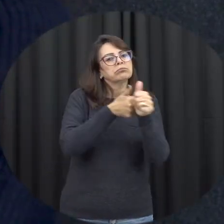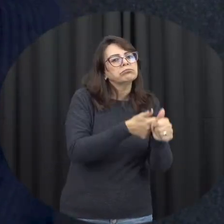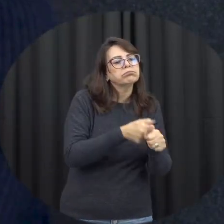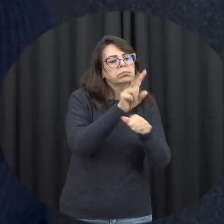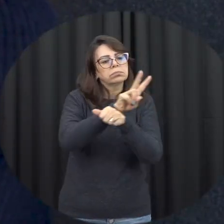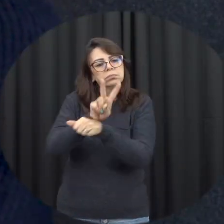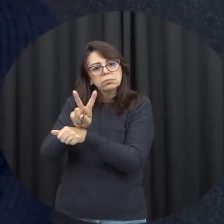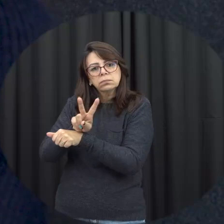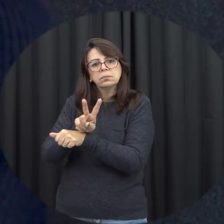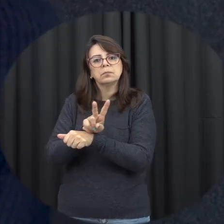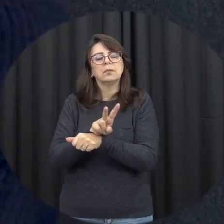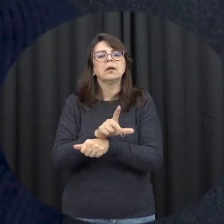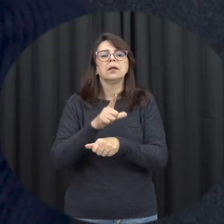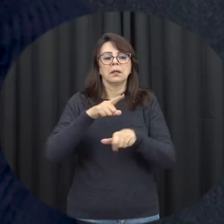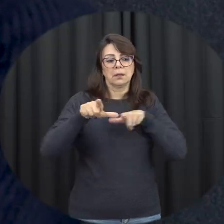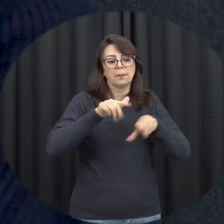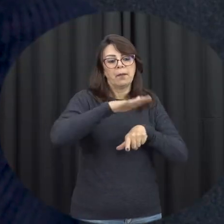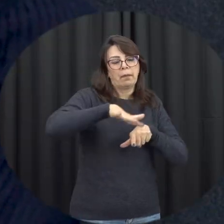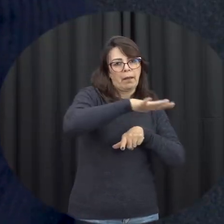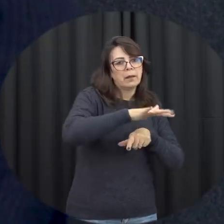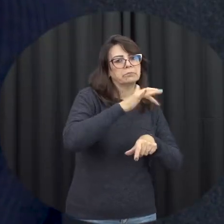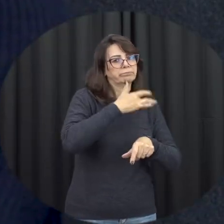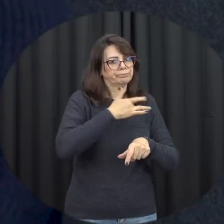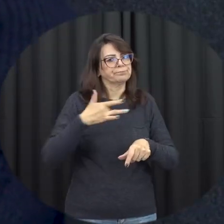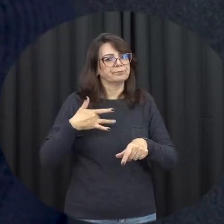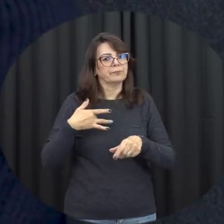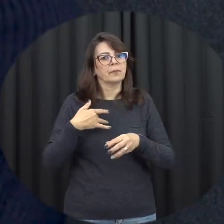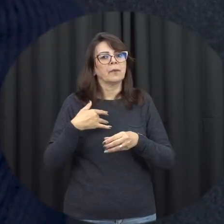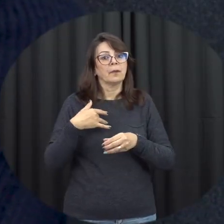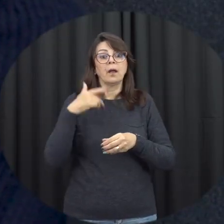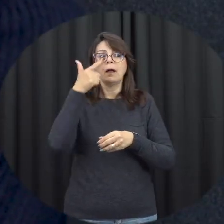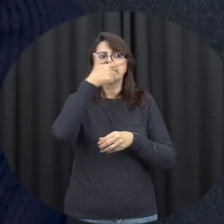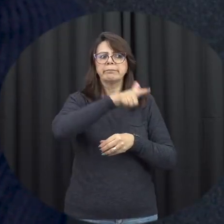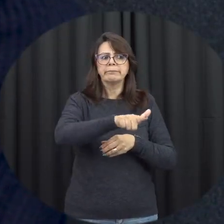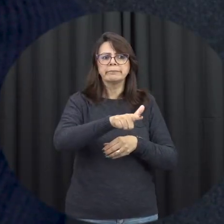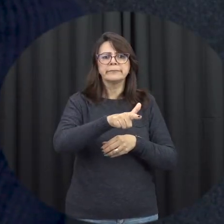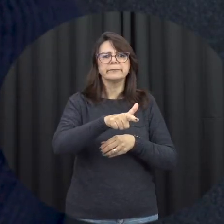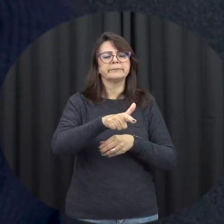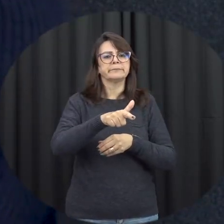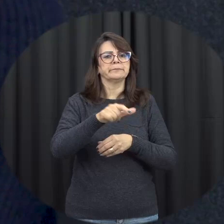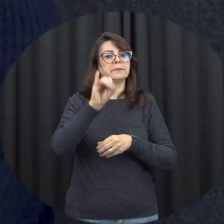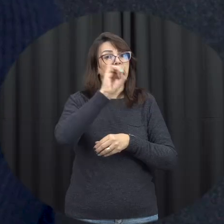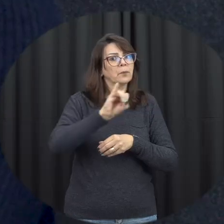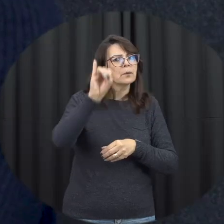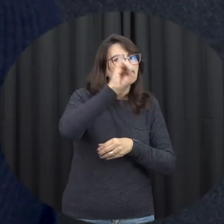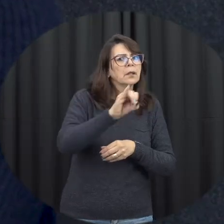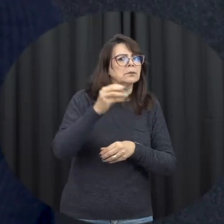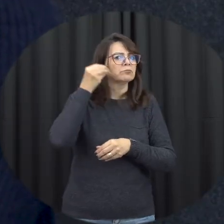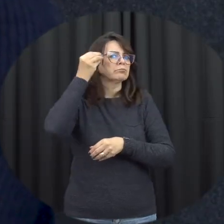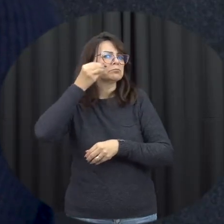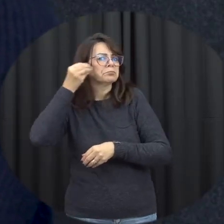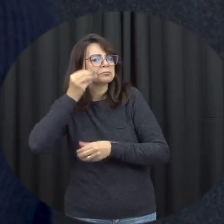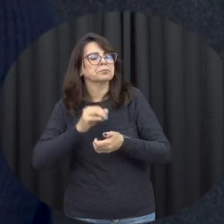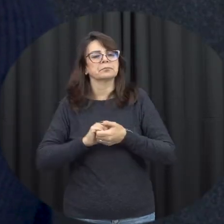docentes orientadores, pelos supervisores, que no campo já eram sanitaristas, como que ganharam também bastante destaque,